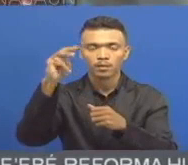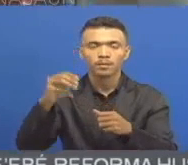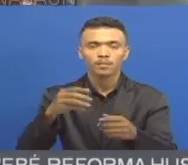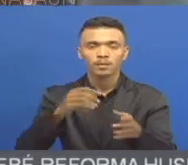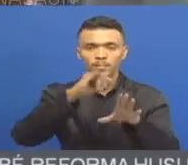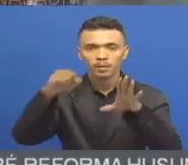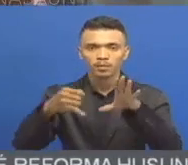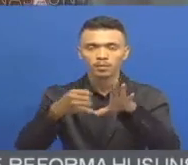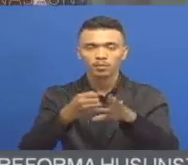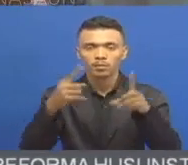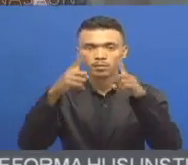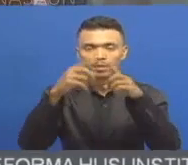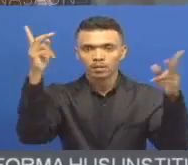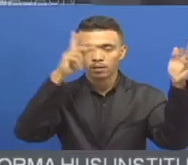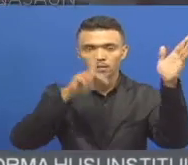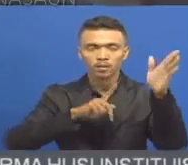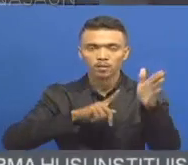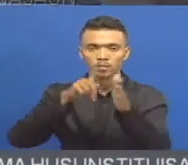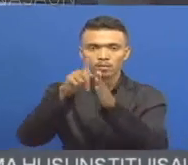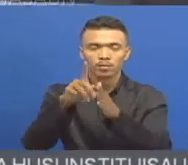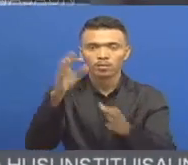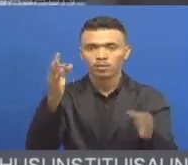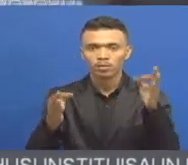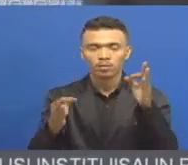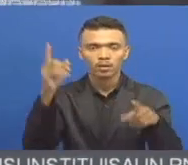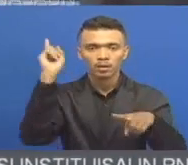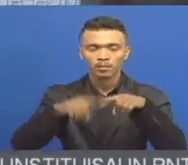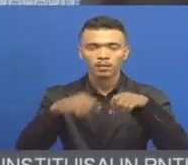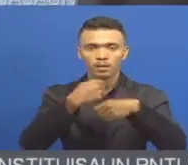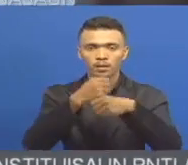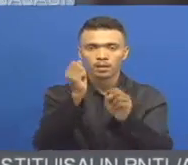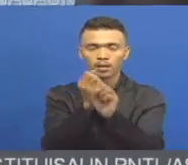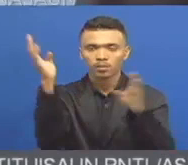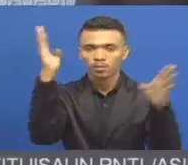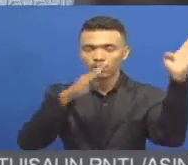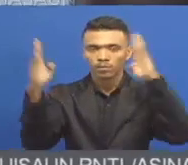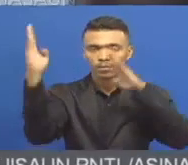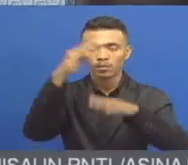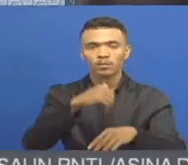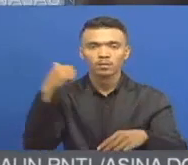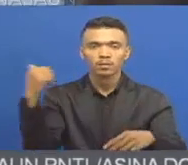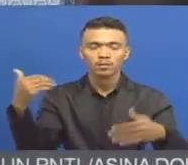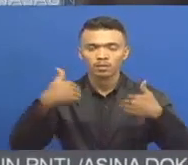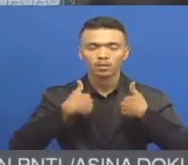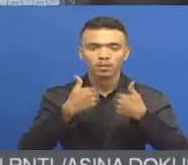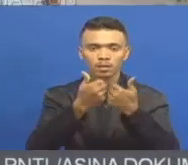nebe envolve direita ba caso homicídio. Nunela Belha Mosutan, problema Seluk e a aldeia